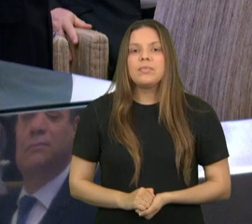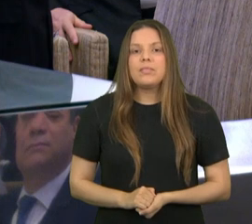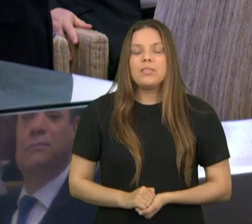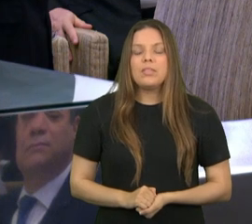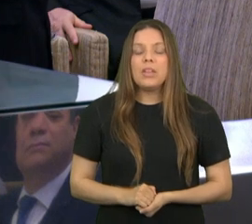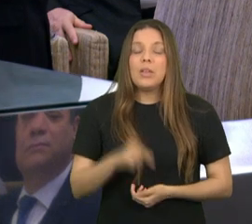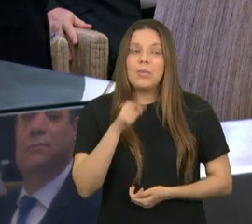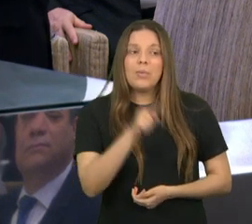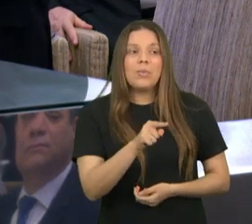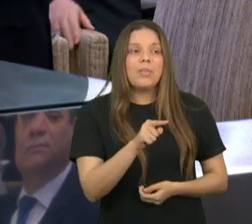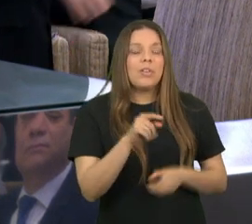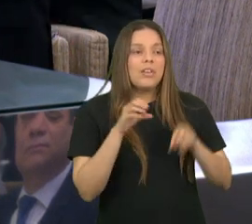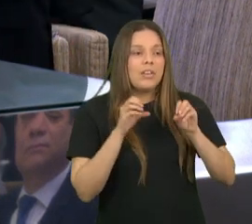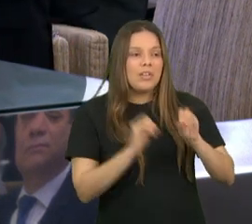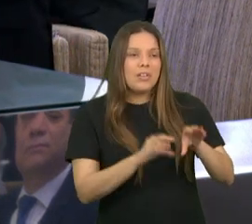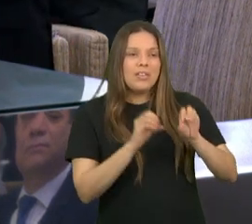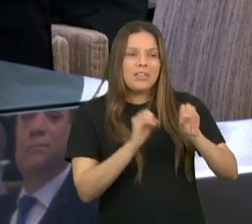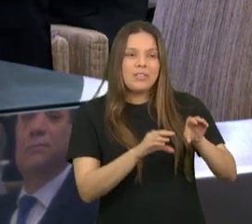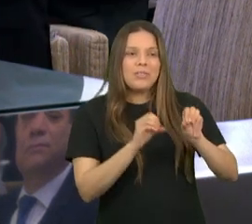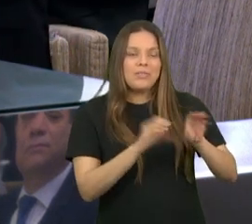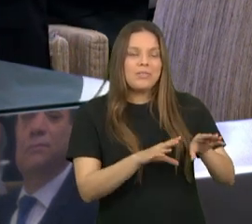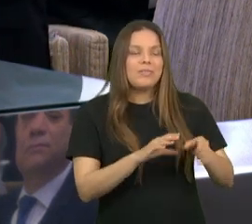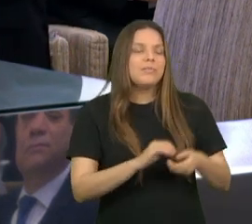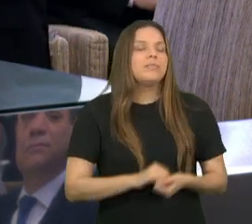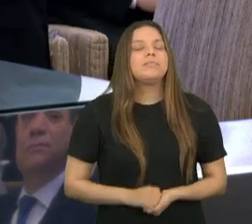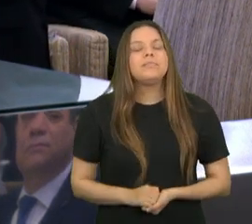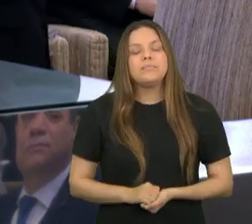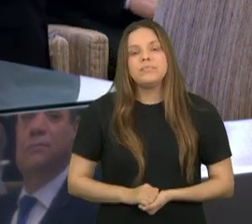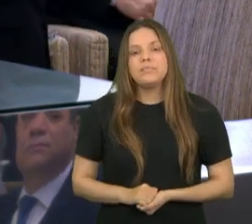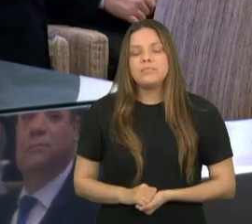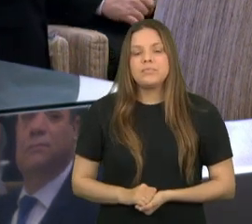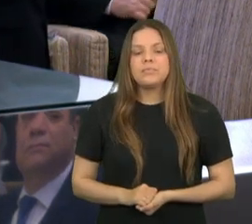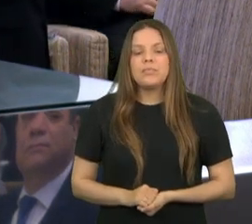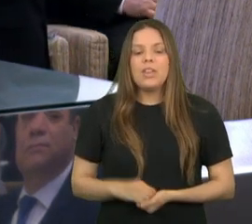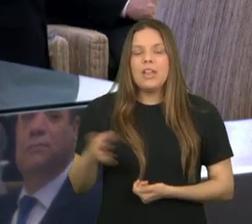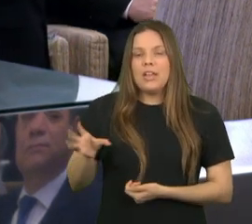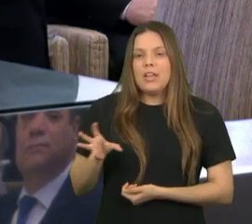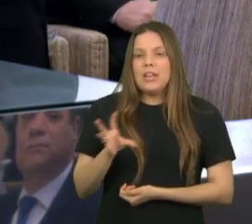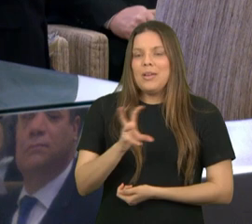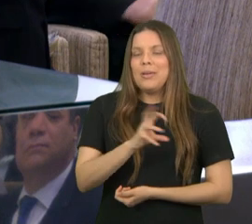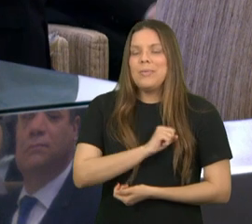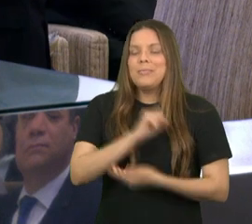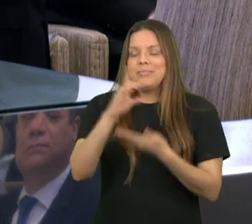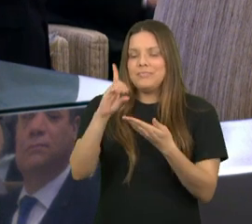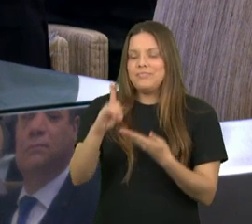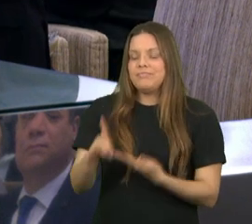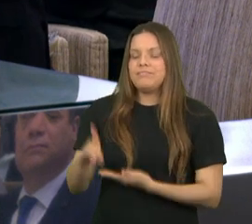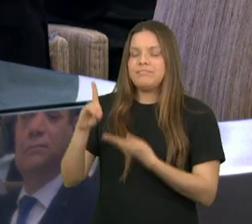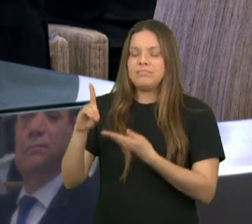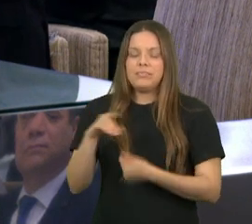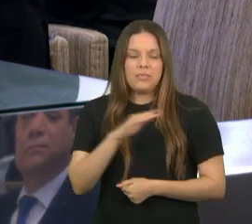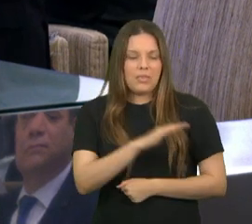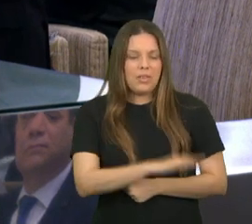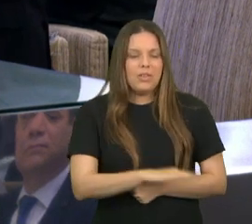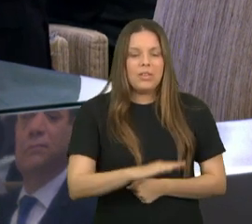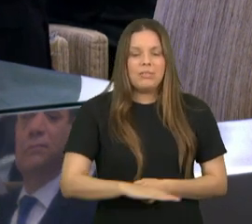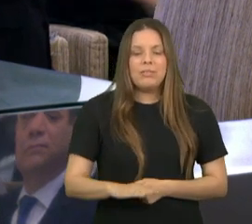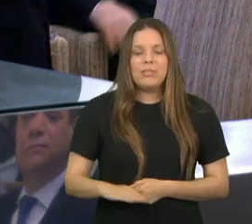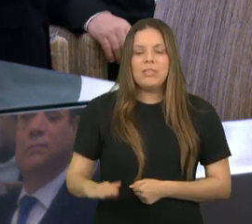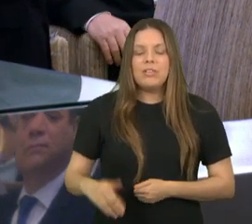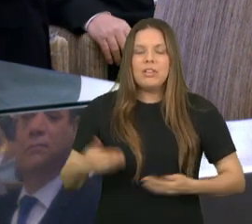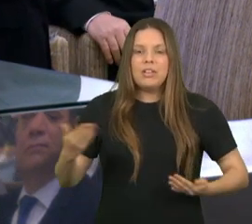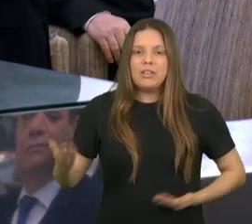um legado, como a Ana disse, que foi amar a Deus desde criança e servir a